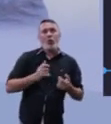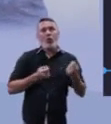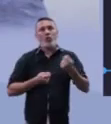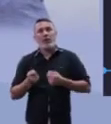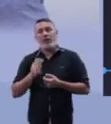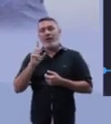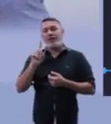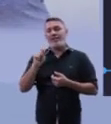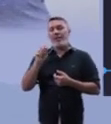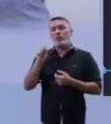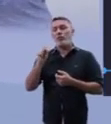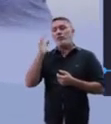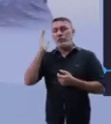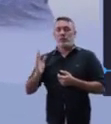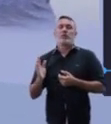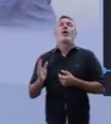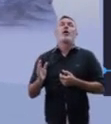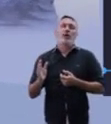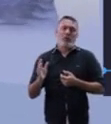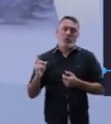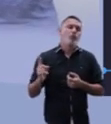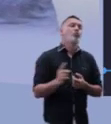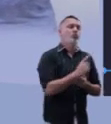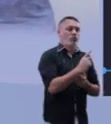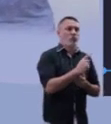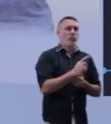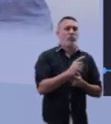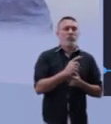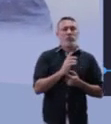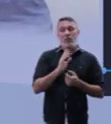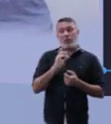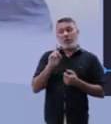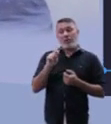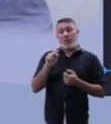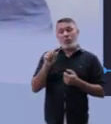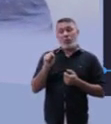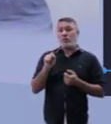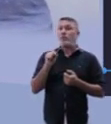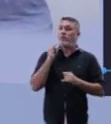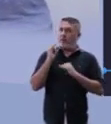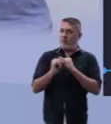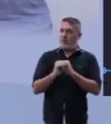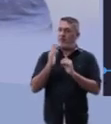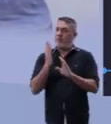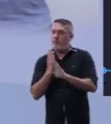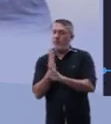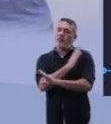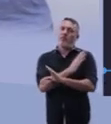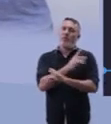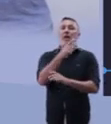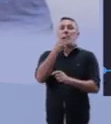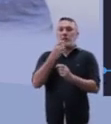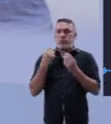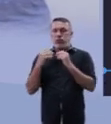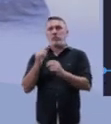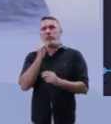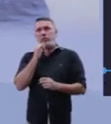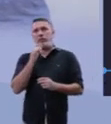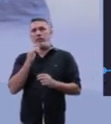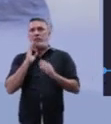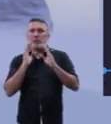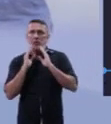comportamento do usuário pelo controle de dados, até o controle de dados traz a ideia da internet. Então você deveria falar de